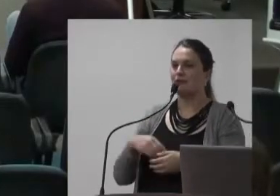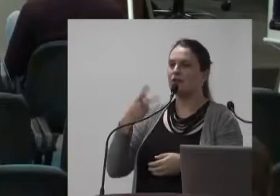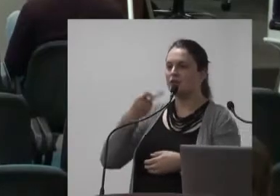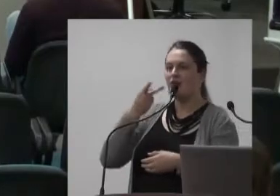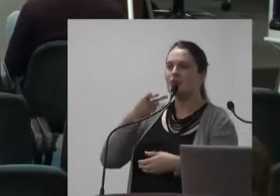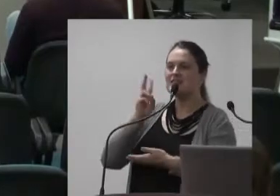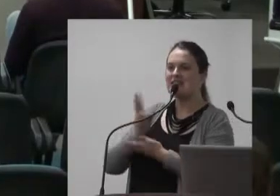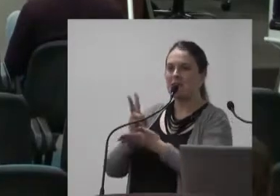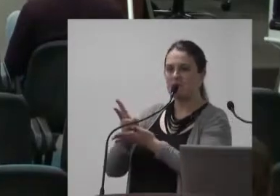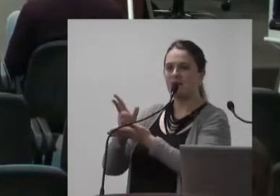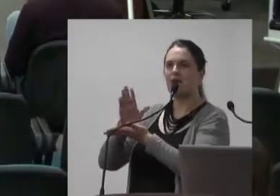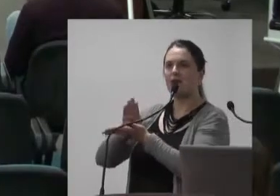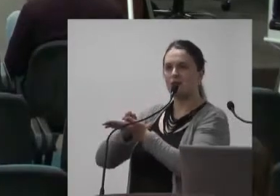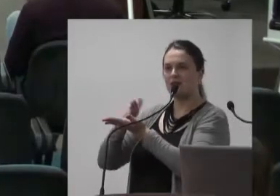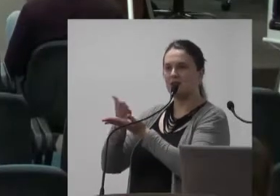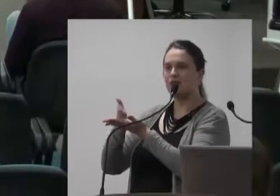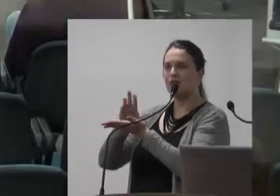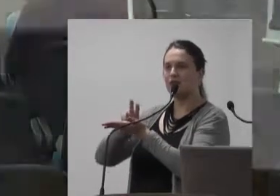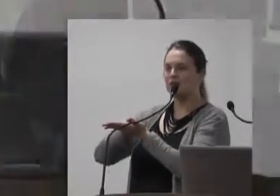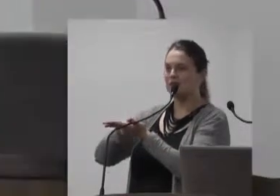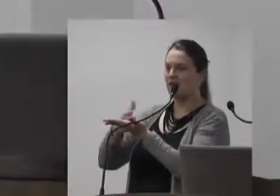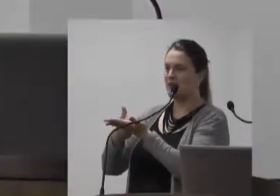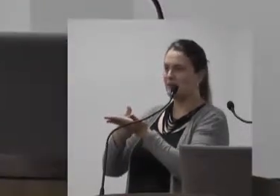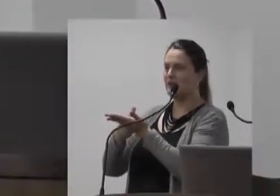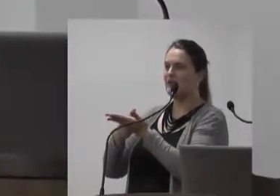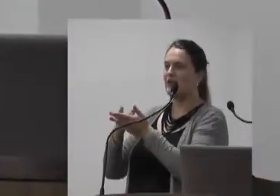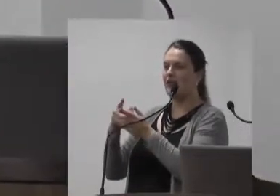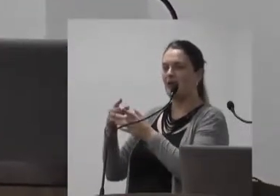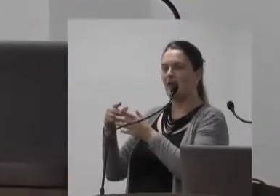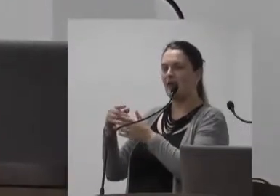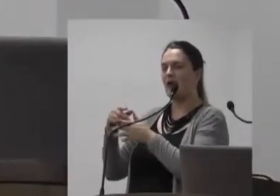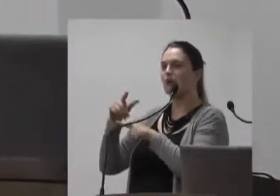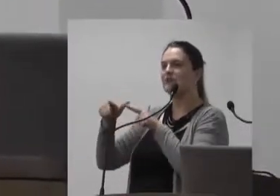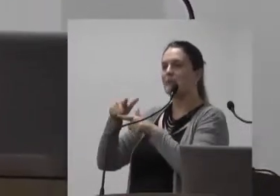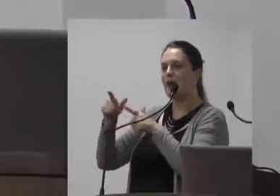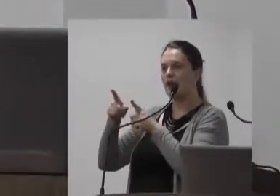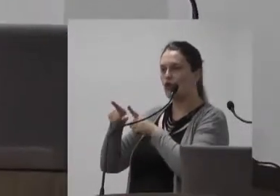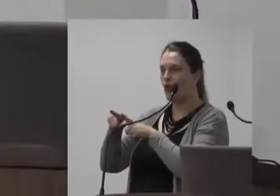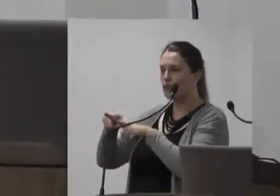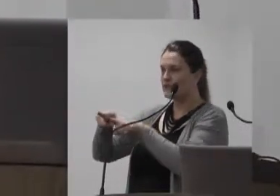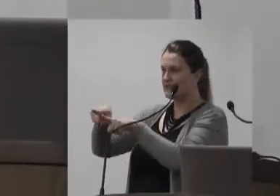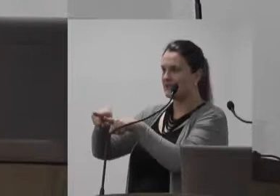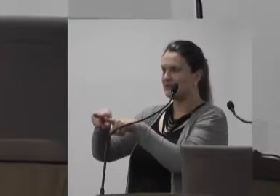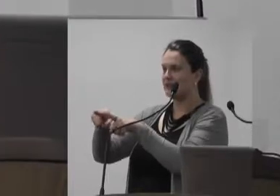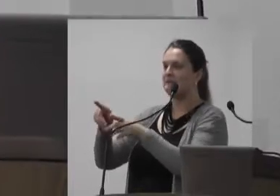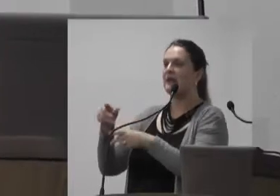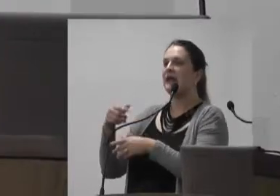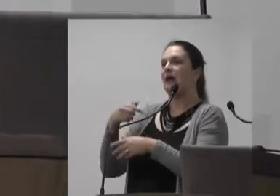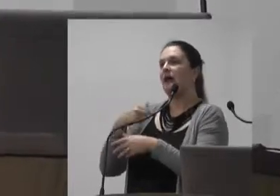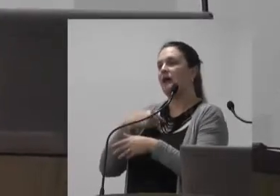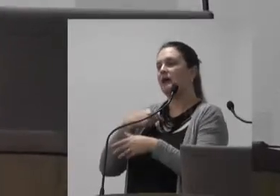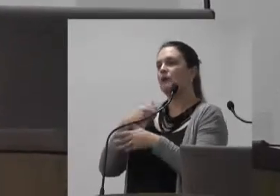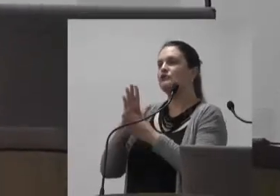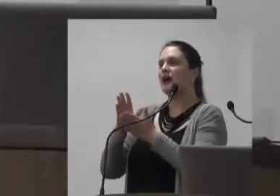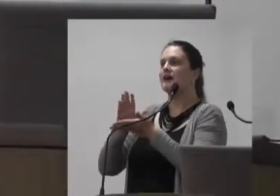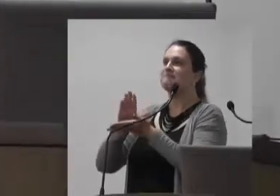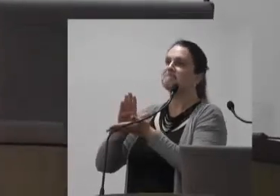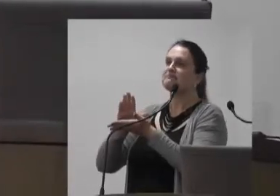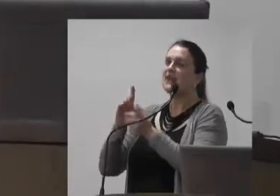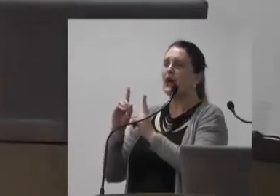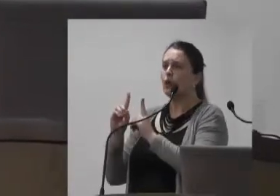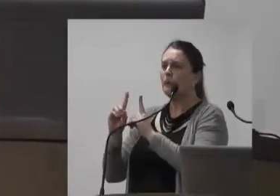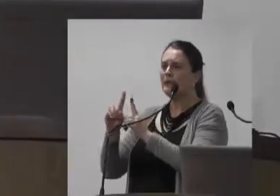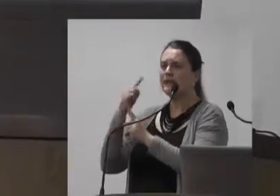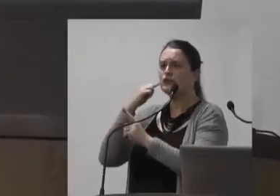eu falo sempre, né, que o tradutor e intérprete, né, é um trabalho constante. Eu